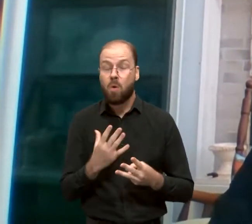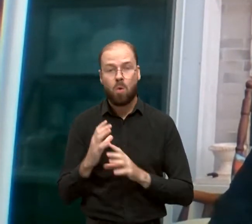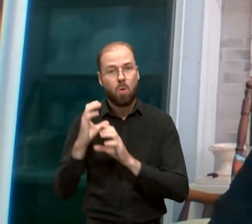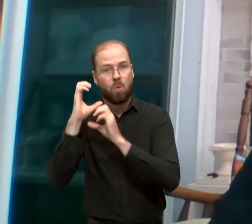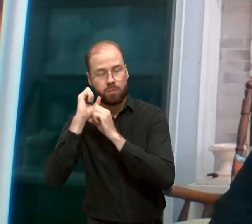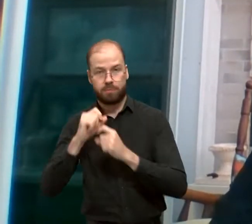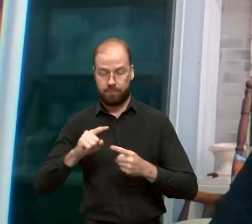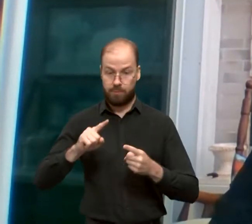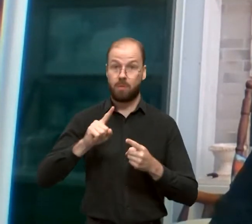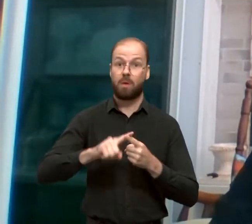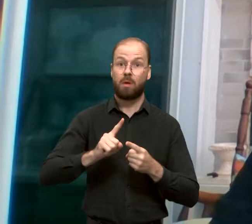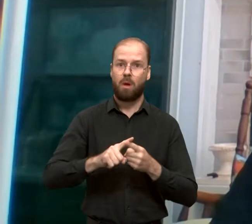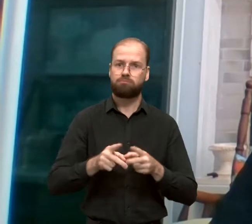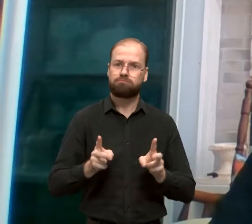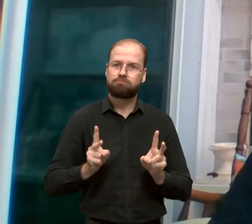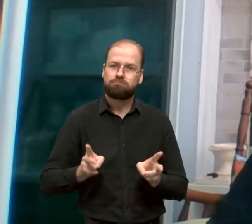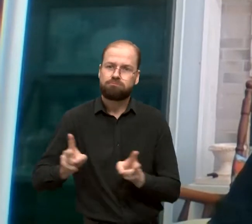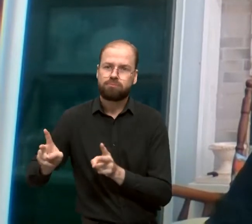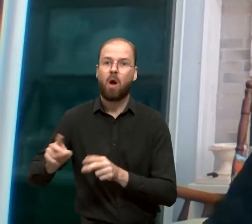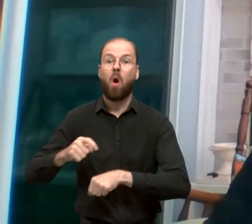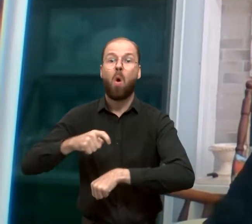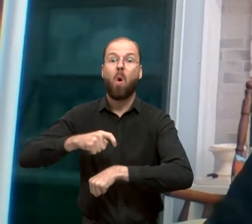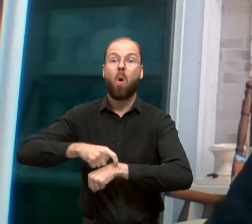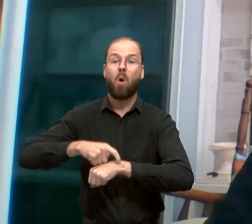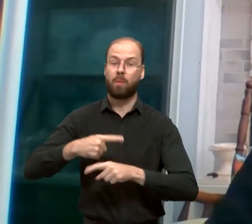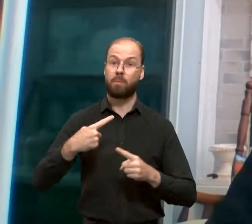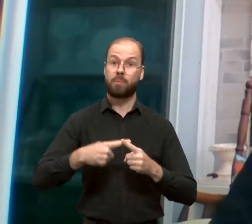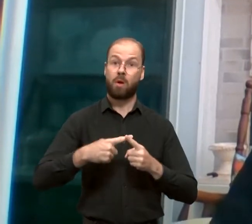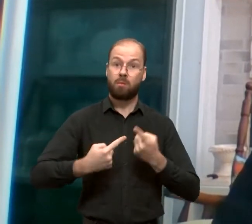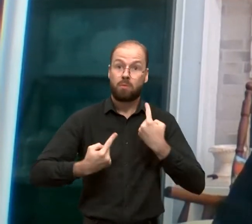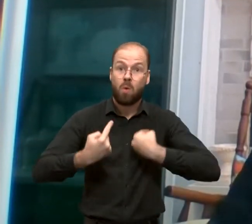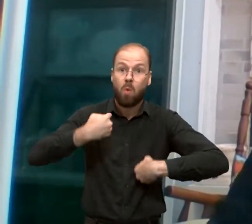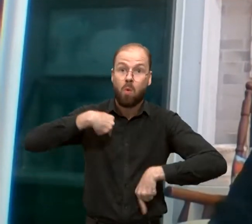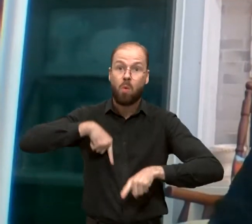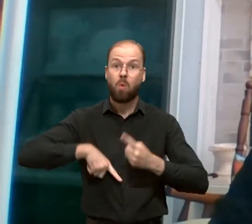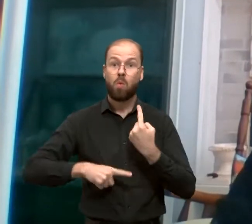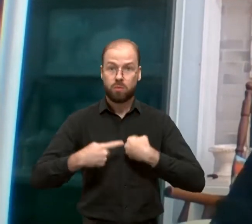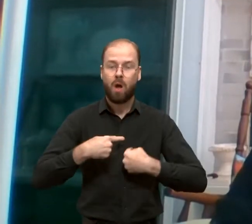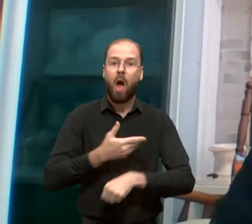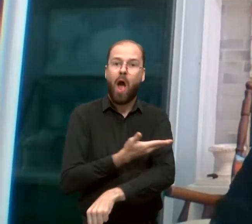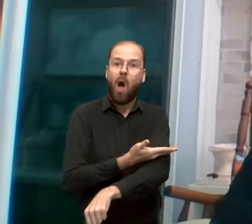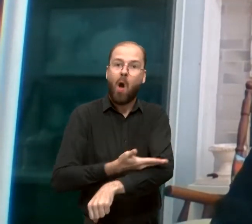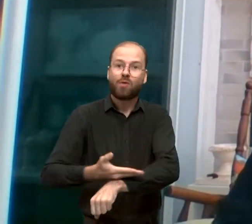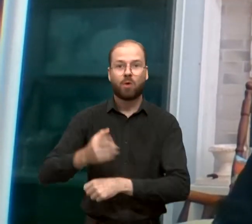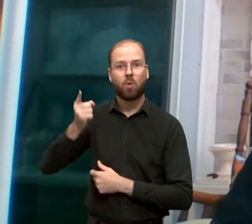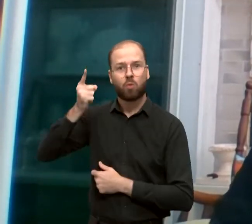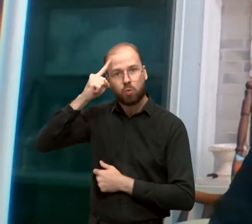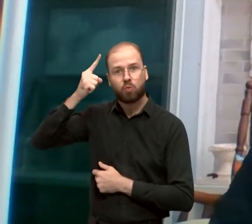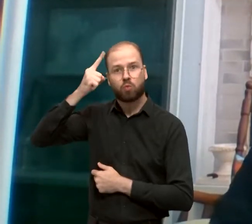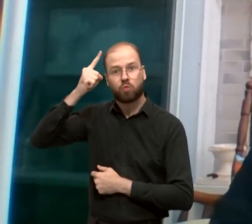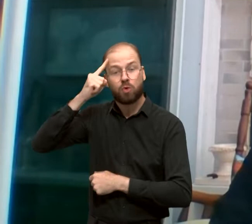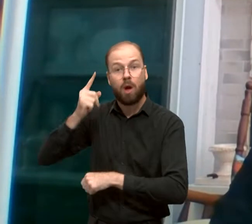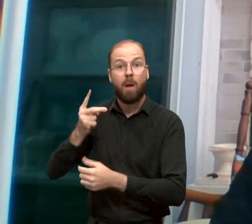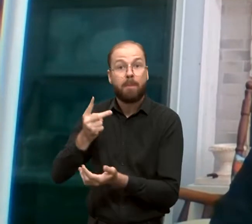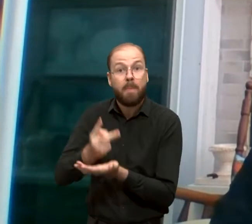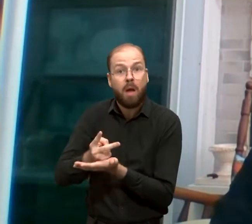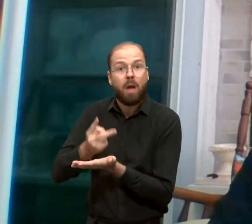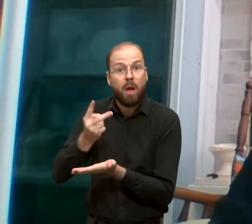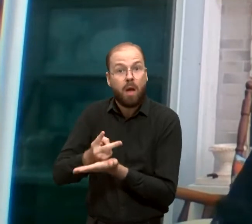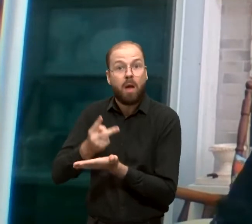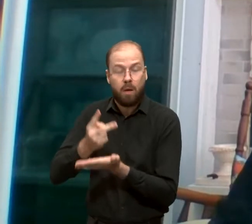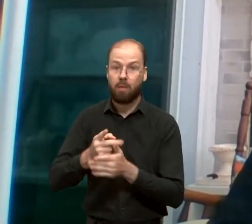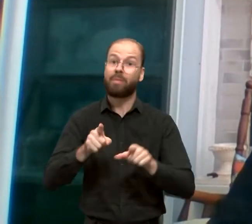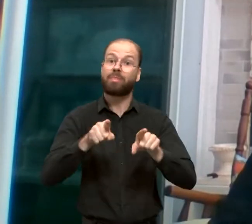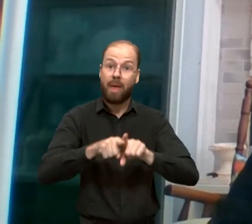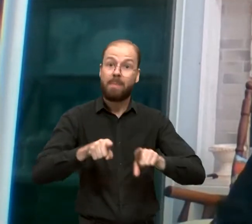A regularidade de horário, que o nosso organismo ele acostuma com esse horário rotineiramente, inclusive aos finais de semana. Se a